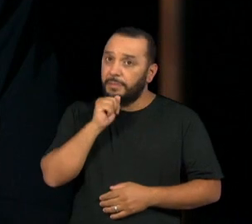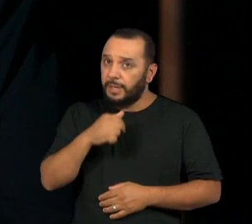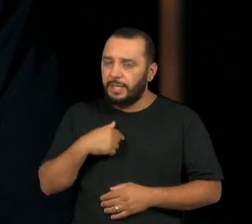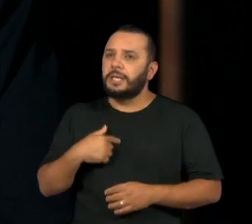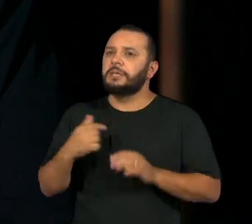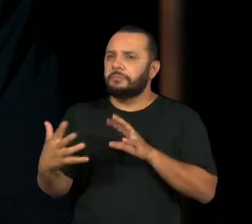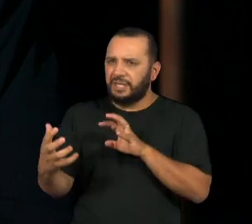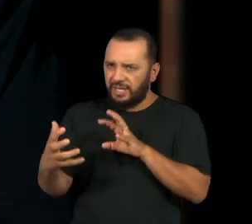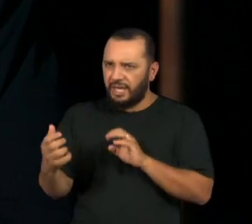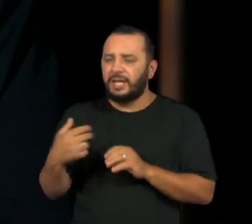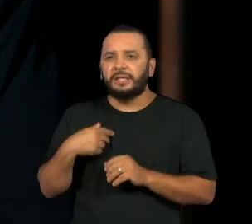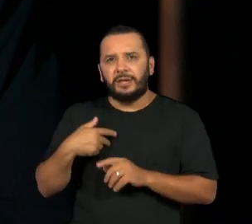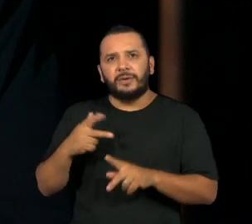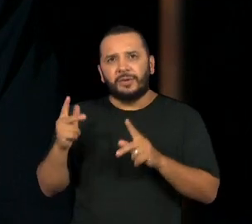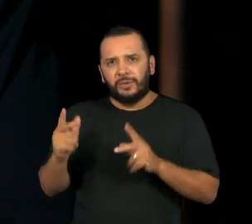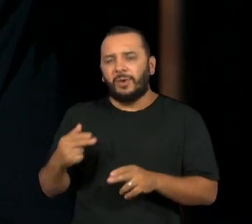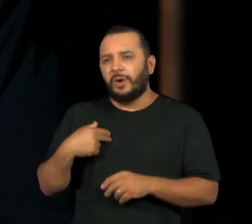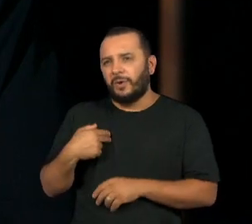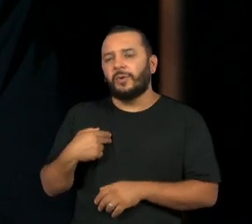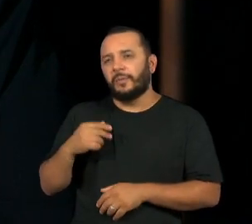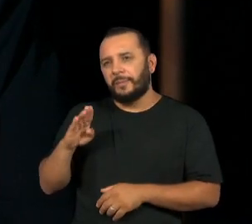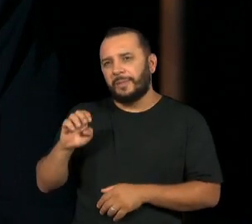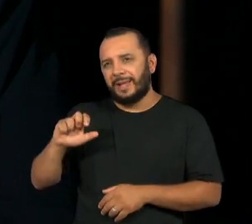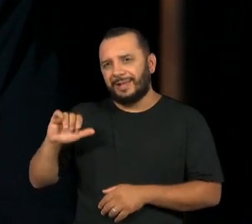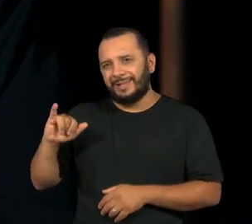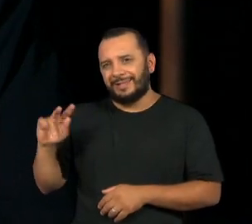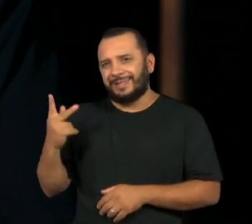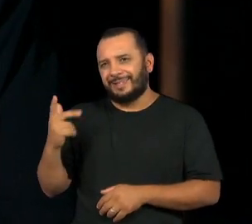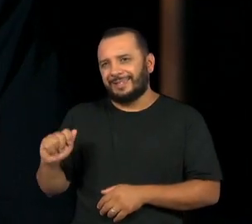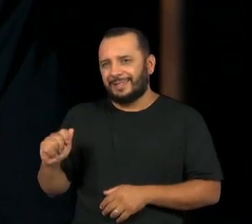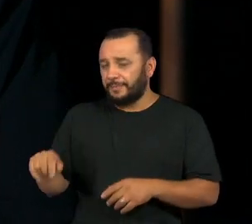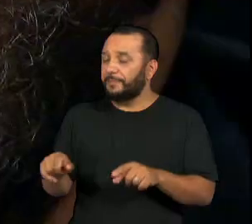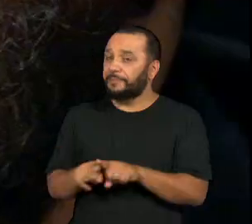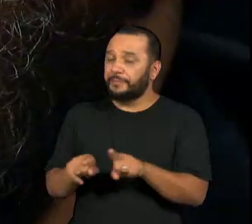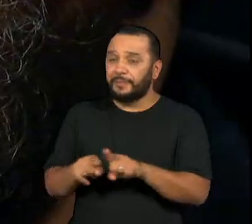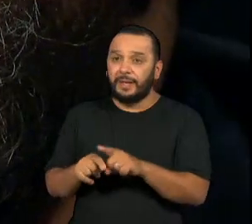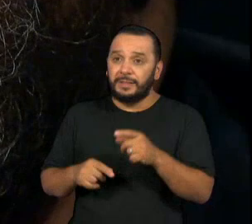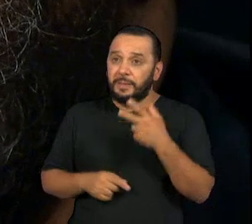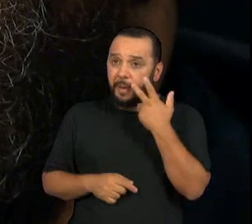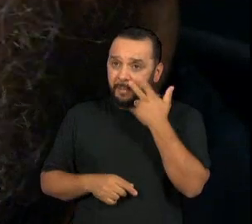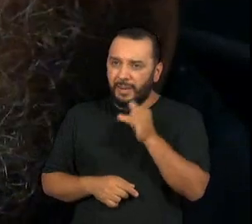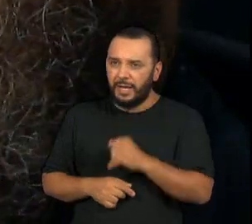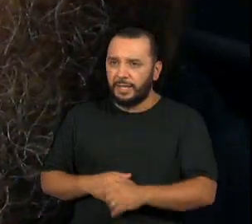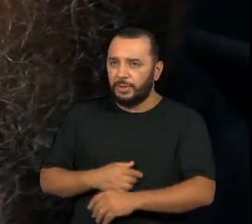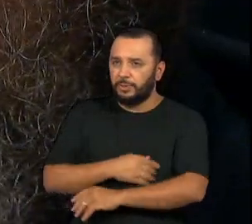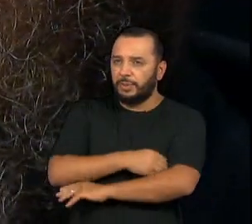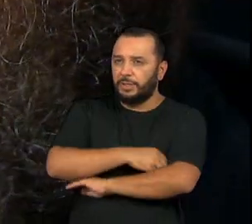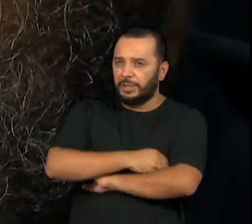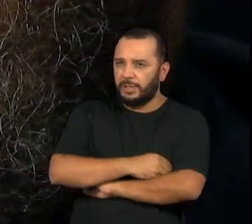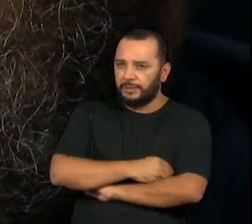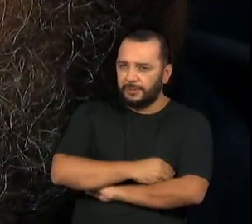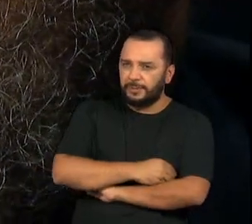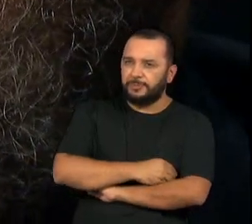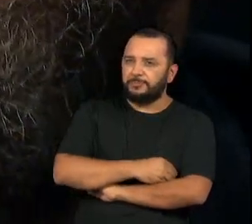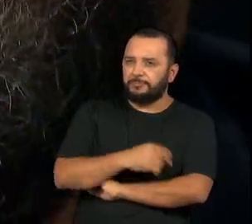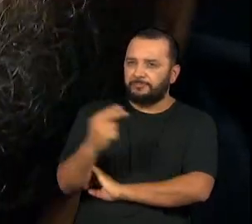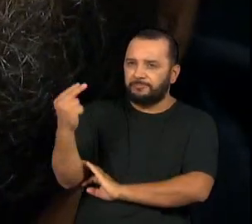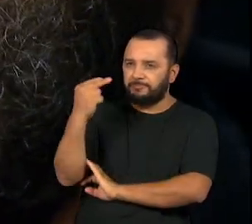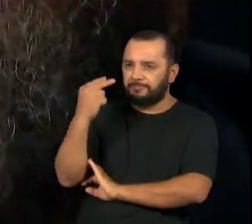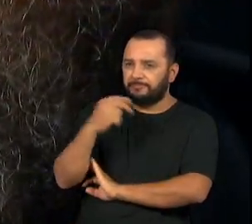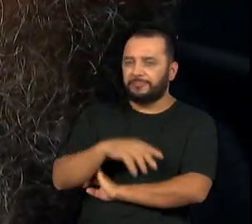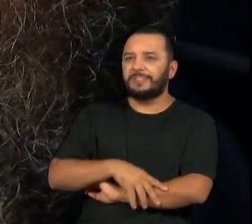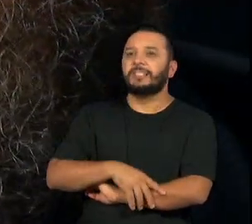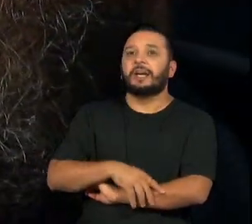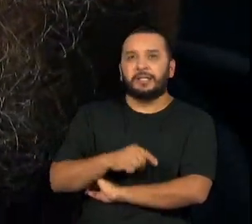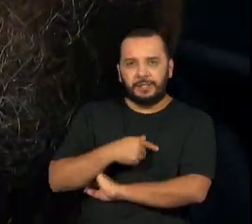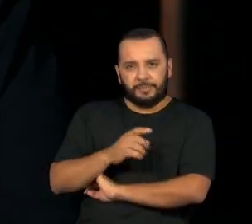eu. Eu puxei a avó Belinha de briguenta, assim. Mas o meu pai não. Meu pai era um doce. Quando ele olhava ravengarmente para mim, aí